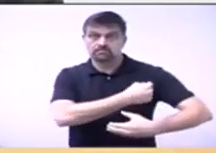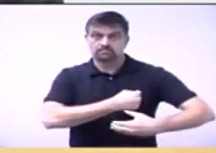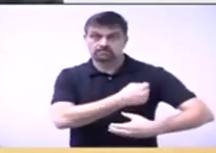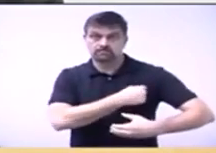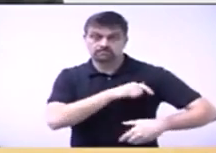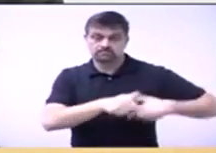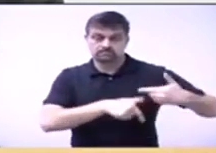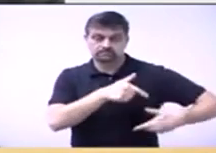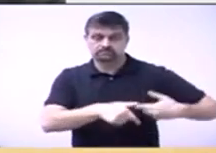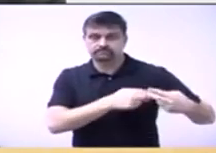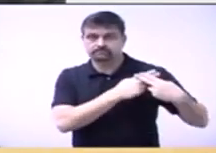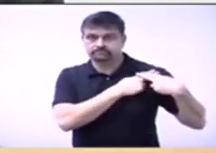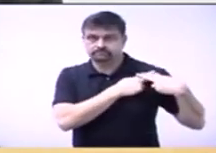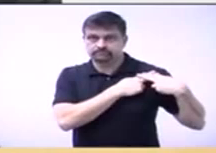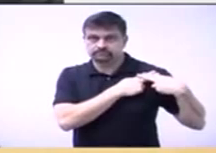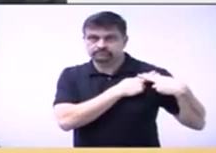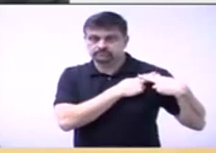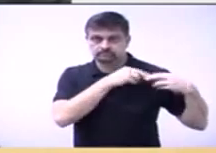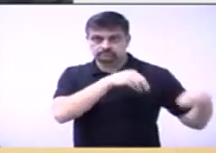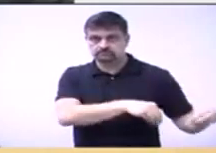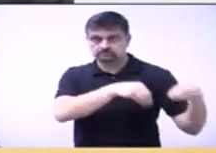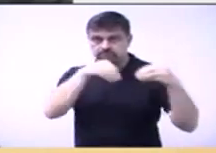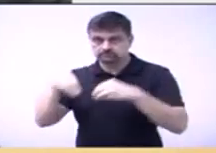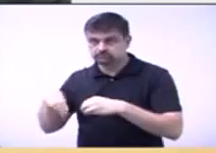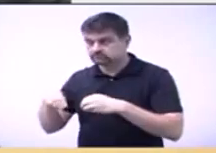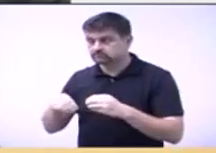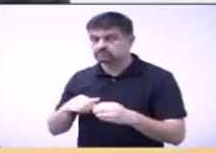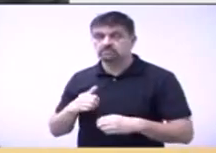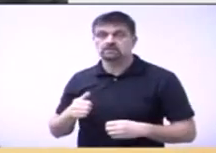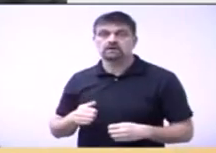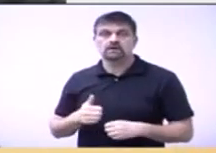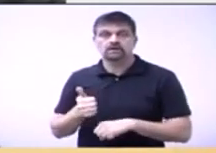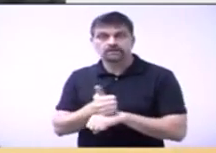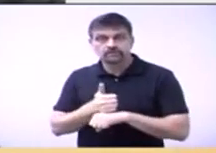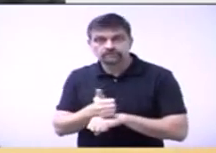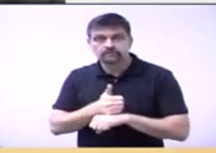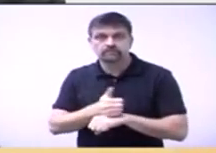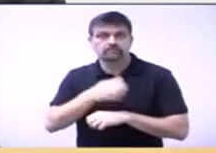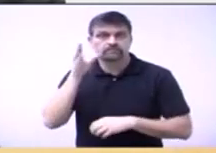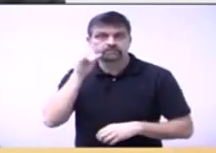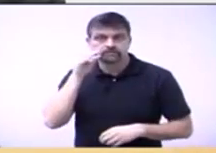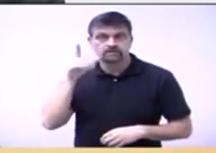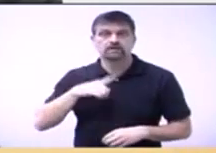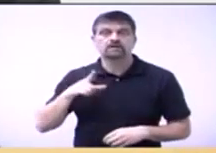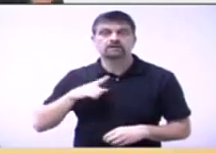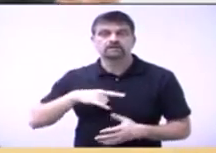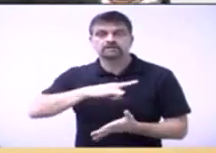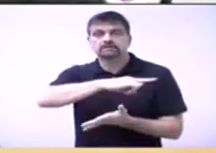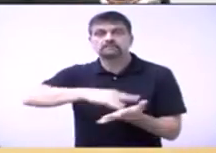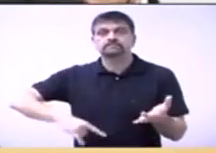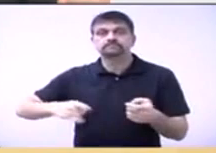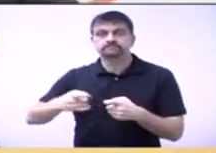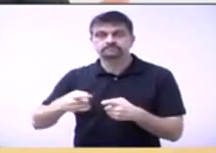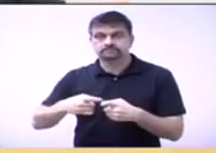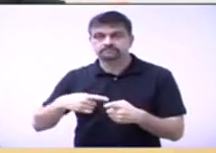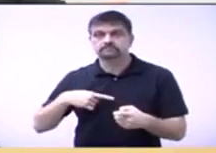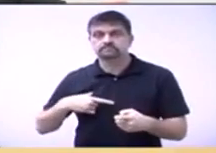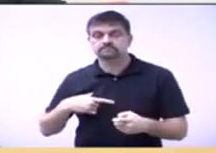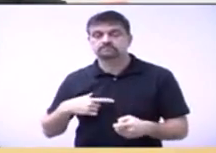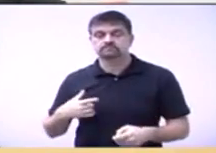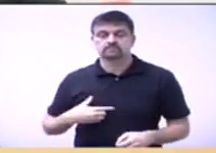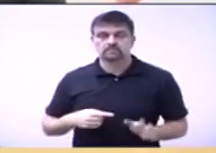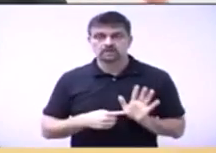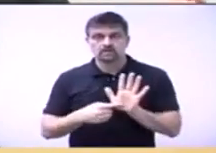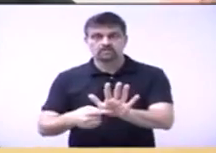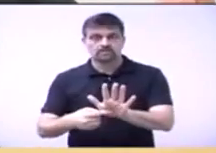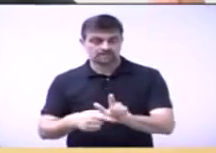Nós temos um problema de o pessoal, os funcionários que estão com atestado, aí você vai falar o quê para o Tribunal de Contas? Quando você puxa o pessoal que está em desvio